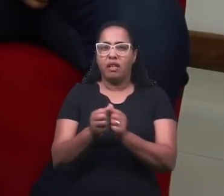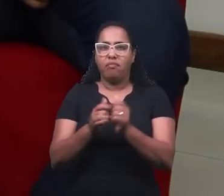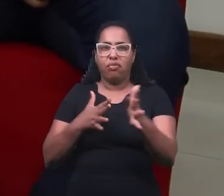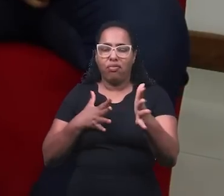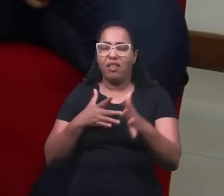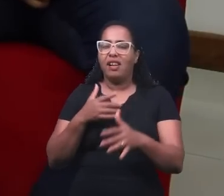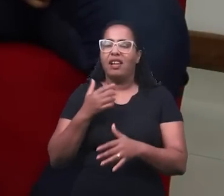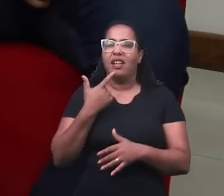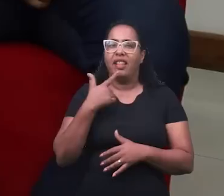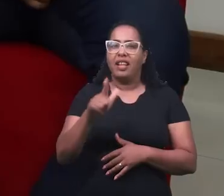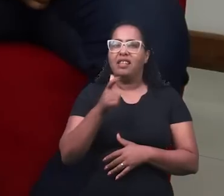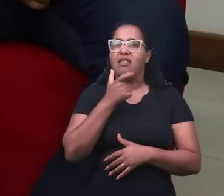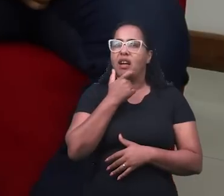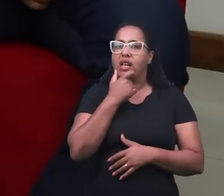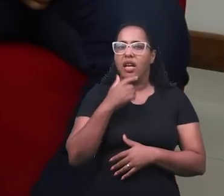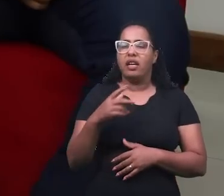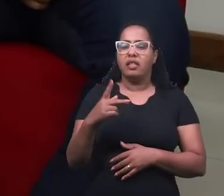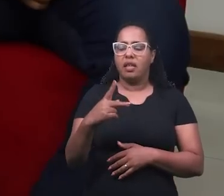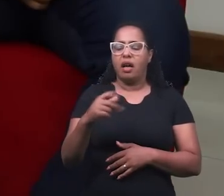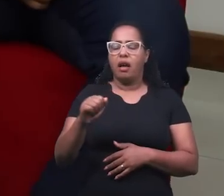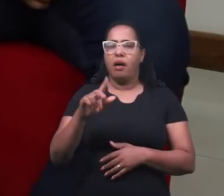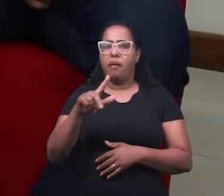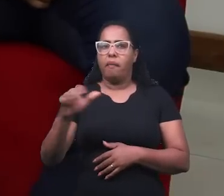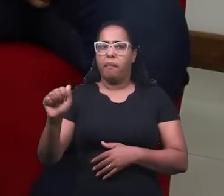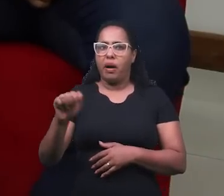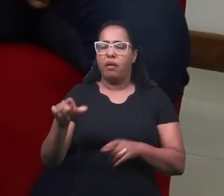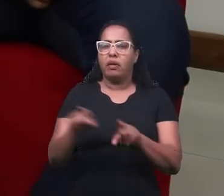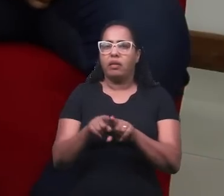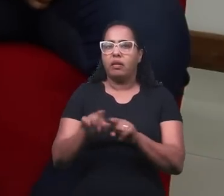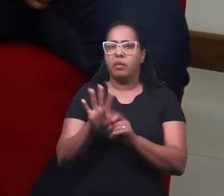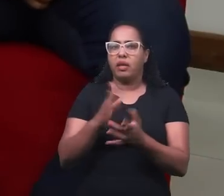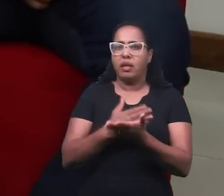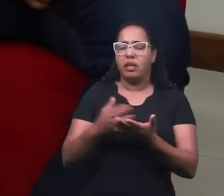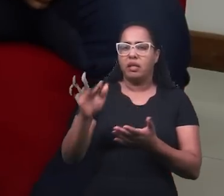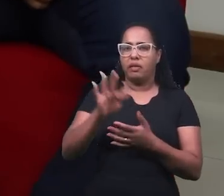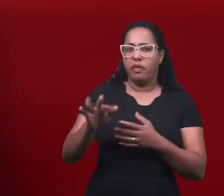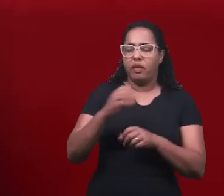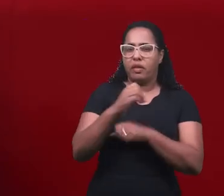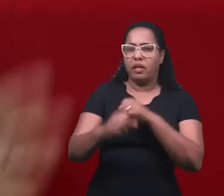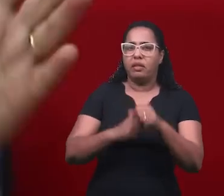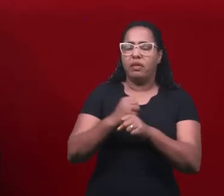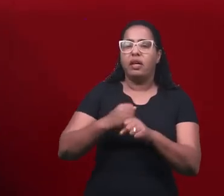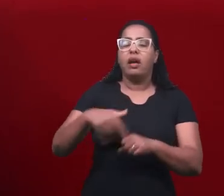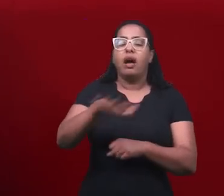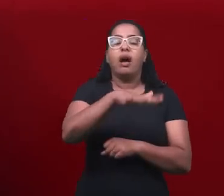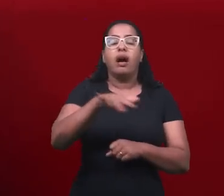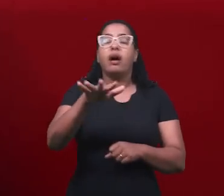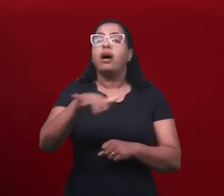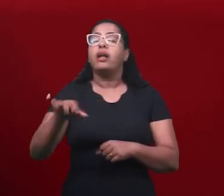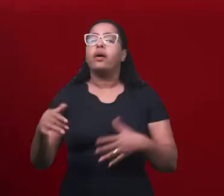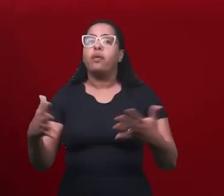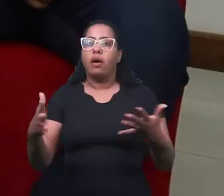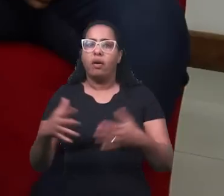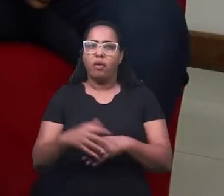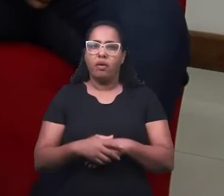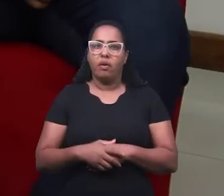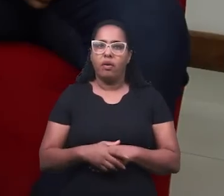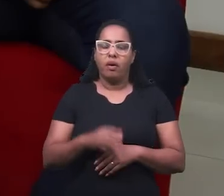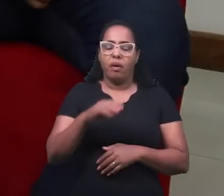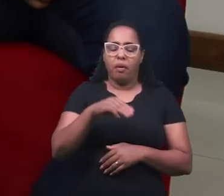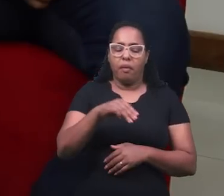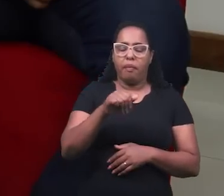falando tudo, já fez amizades. E a Paula também inicia a faculdade ano que vem. E quais as áreas que vocês pretendem